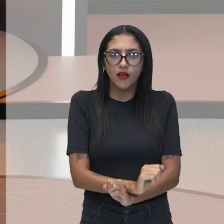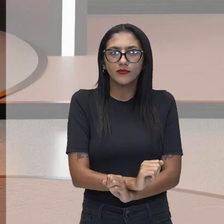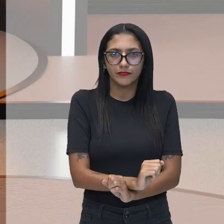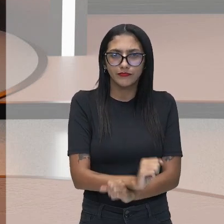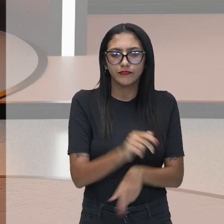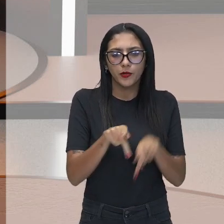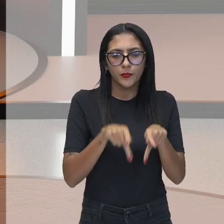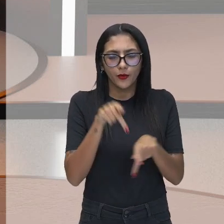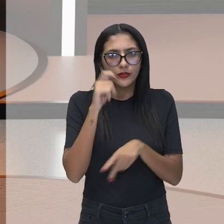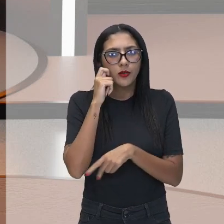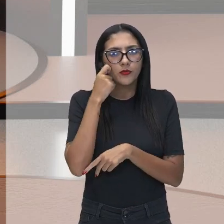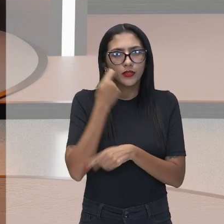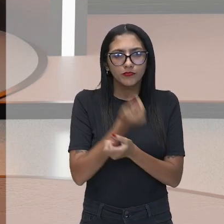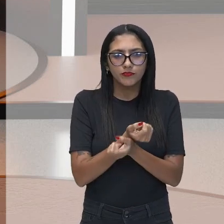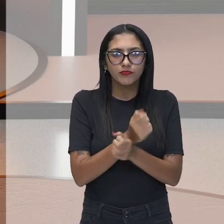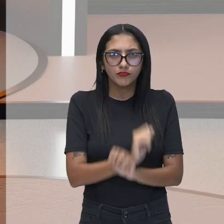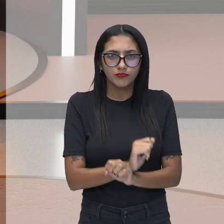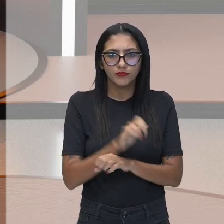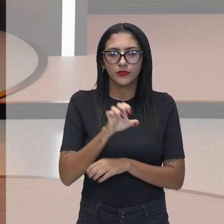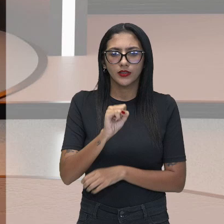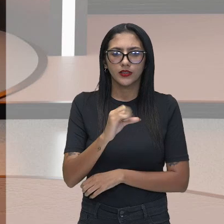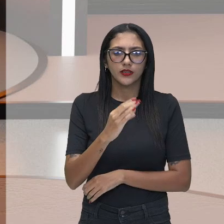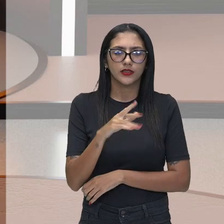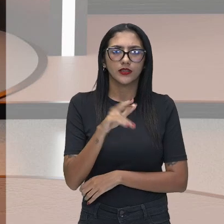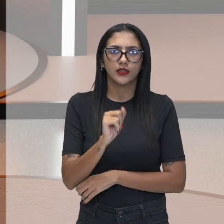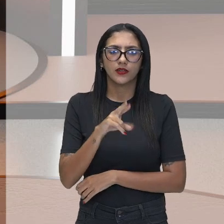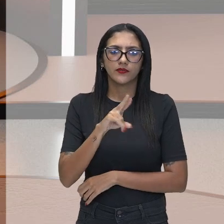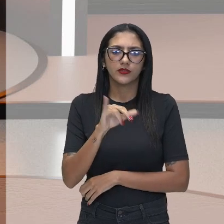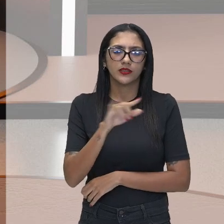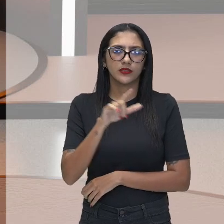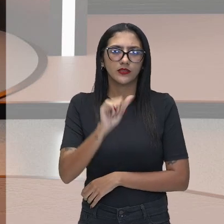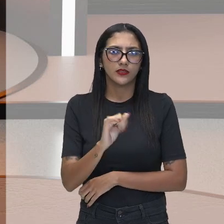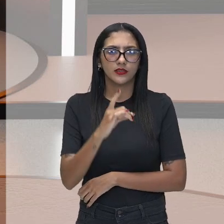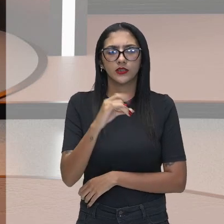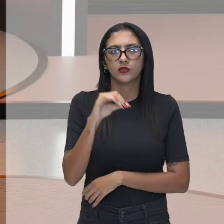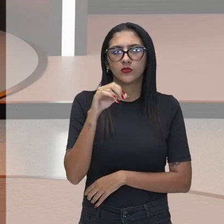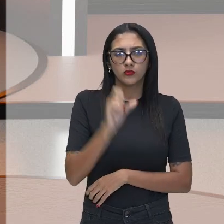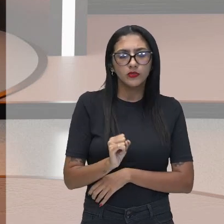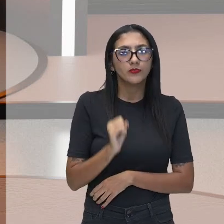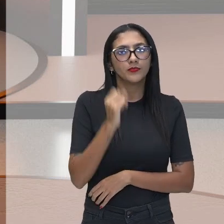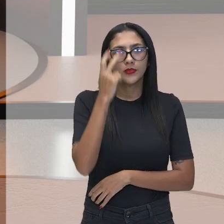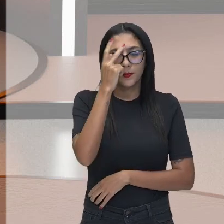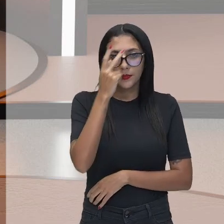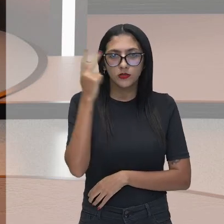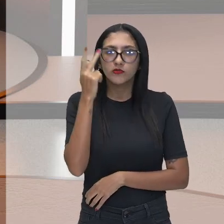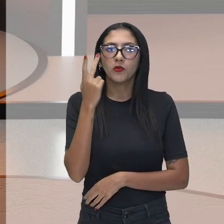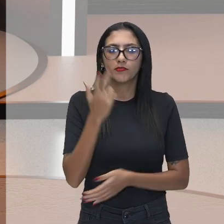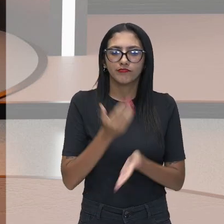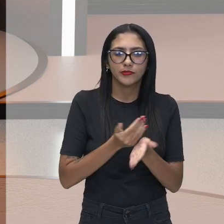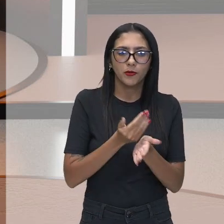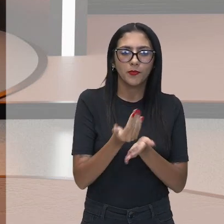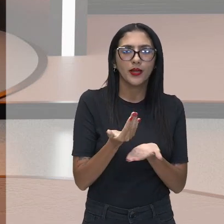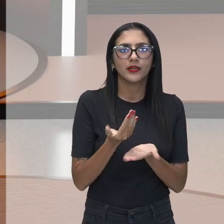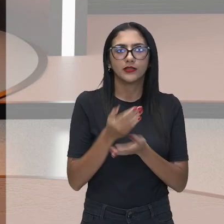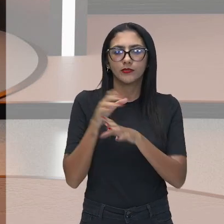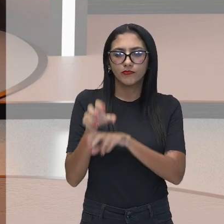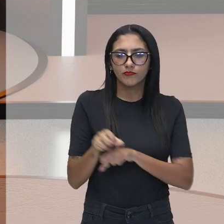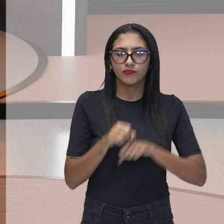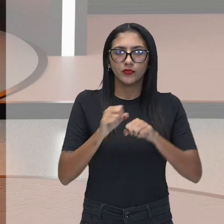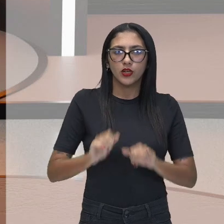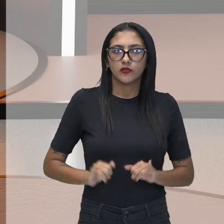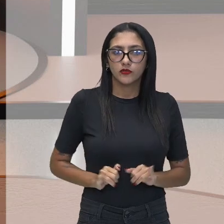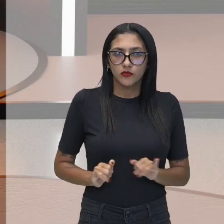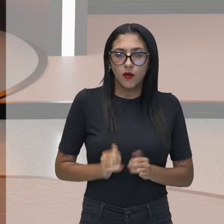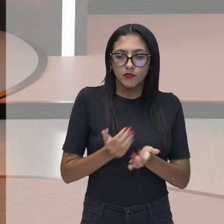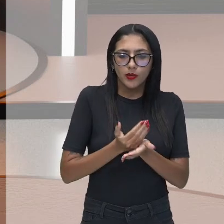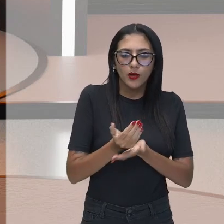termo escravizado, não escravo, porque ninguém nasce escravo. Pessoas são transformadas em escravos, né? Em escravizados, tá bom? Então vamos